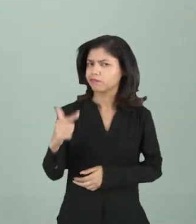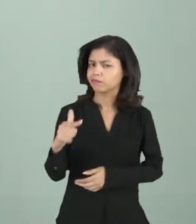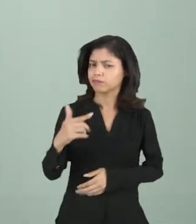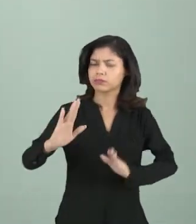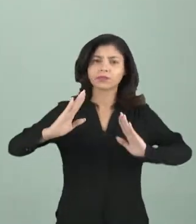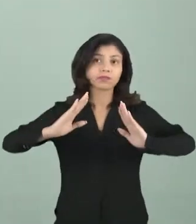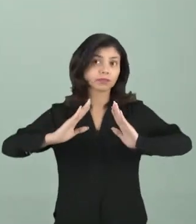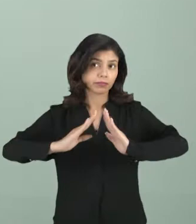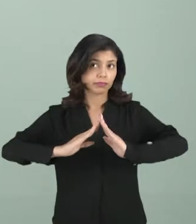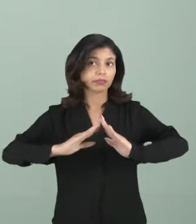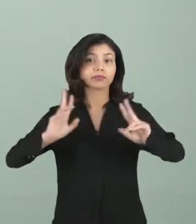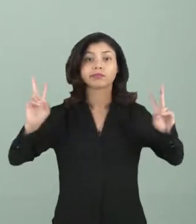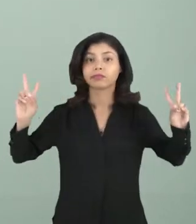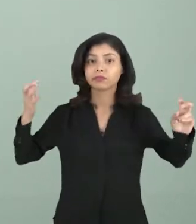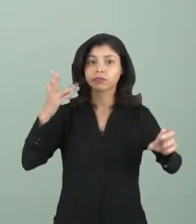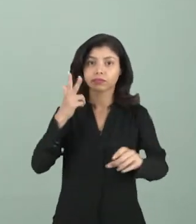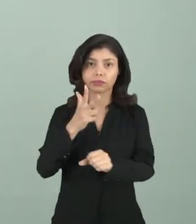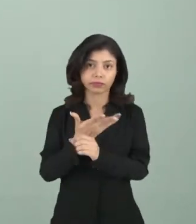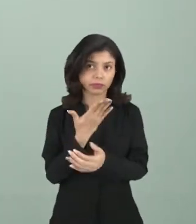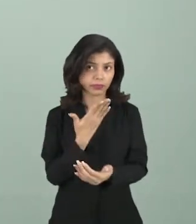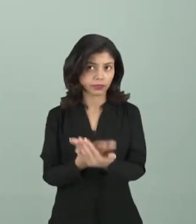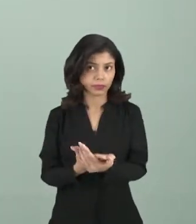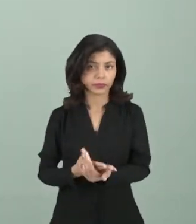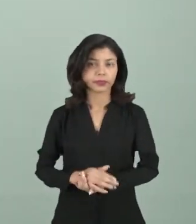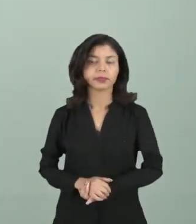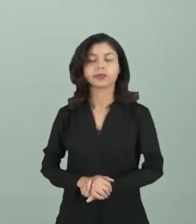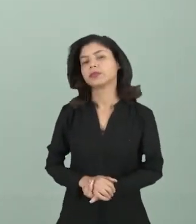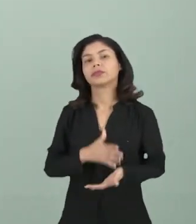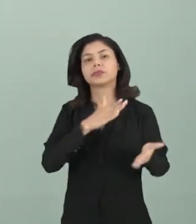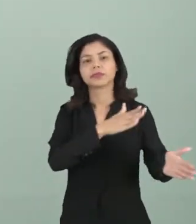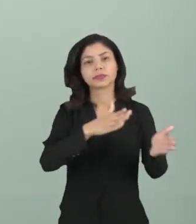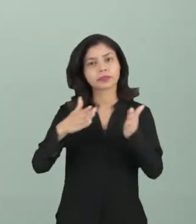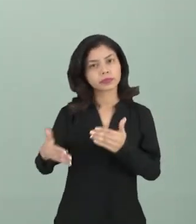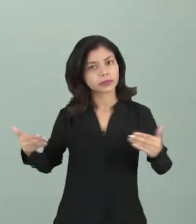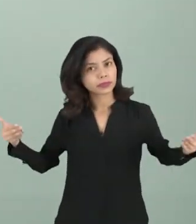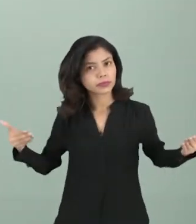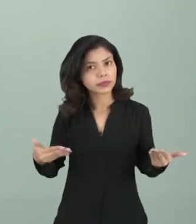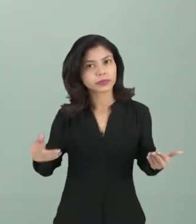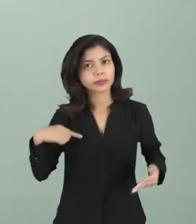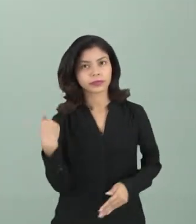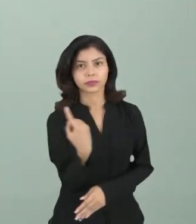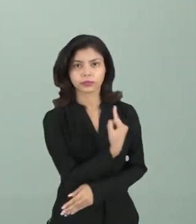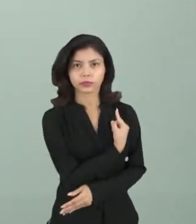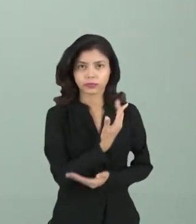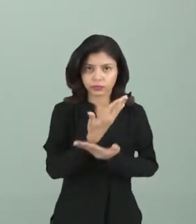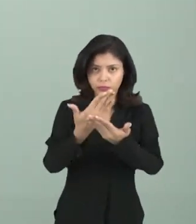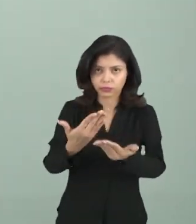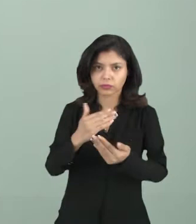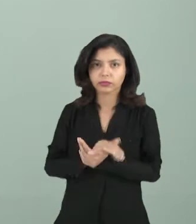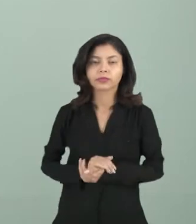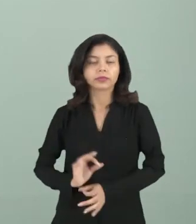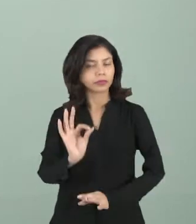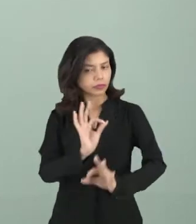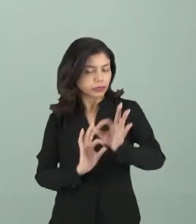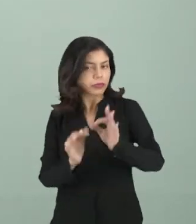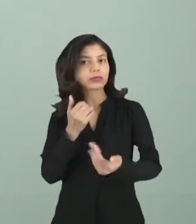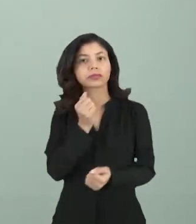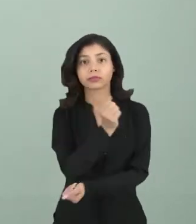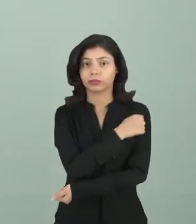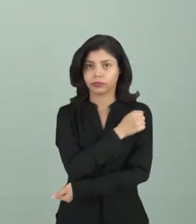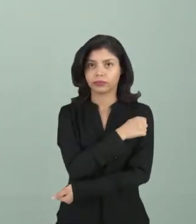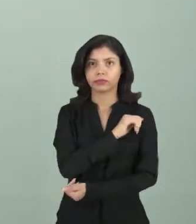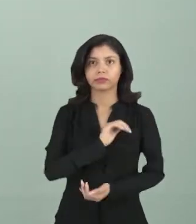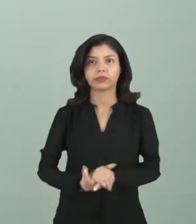sem-teto é o tema desta videoaula. E a partir deste momento, eu te dou uma orientação, prezado